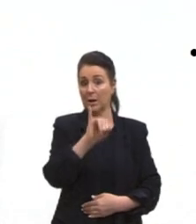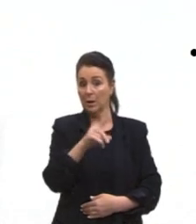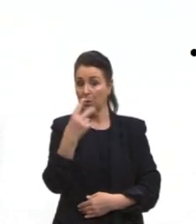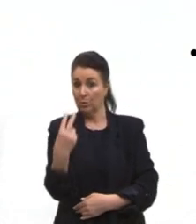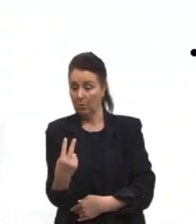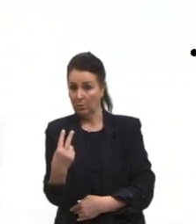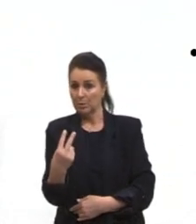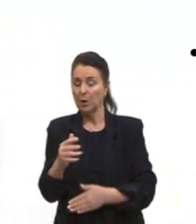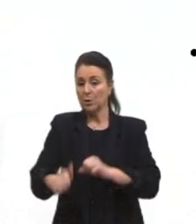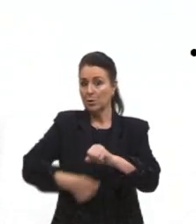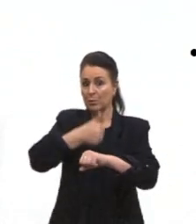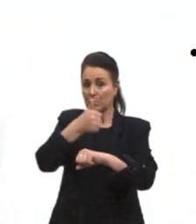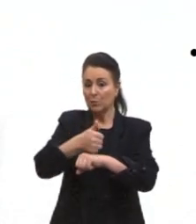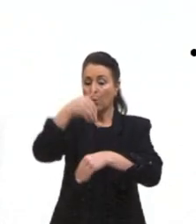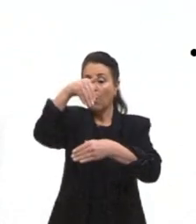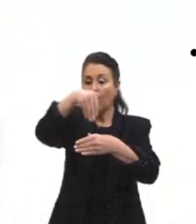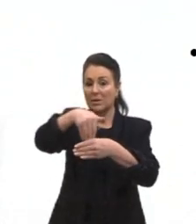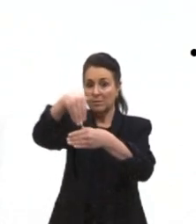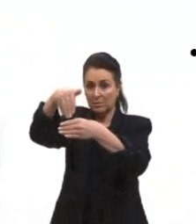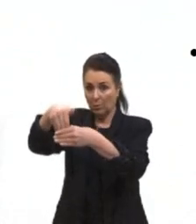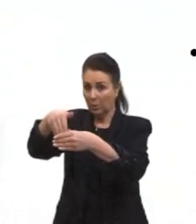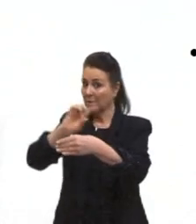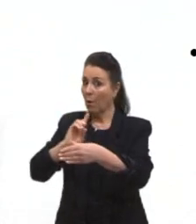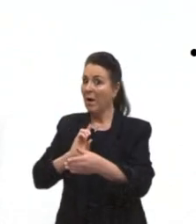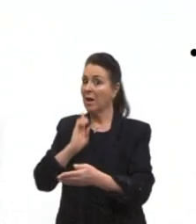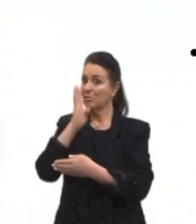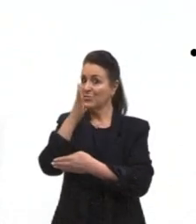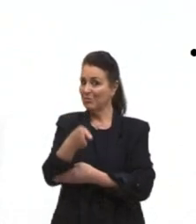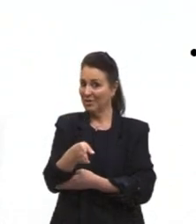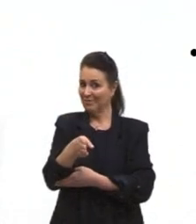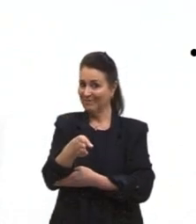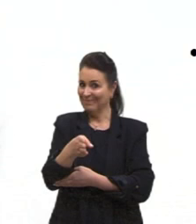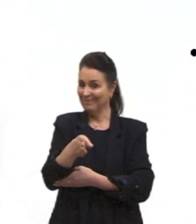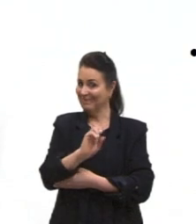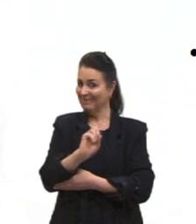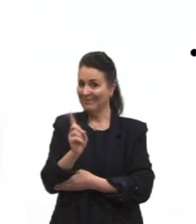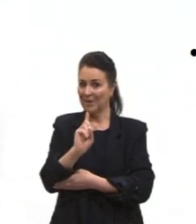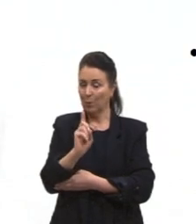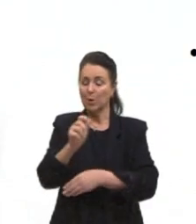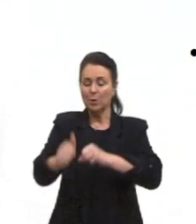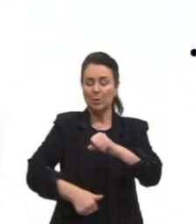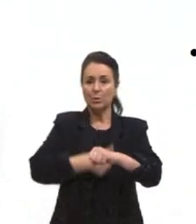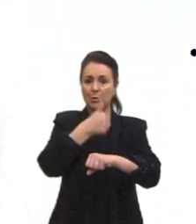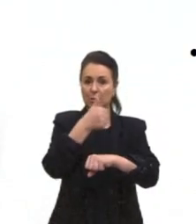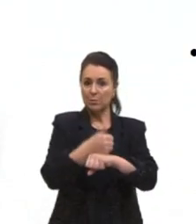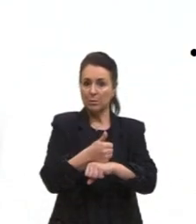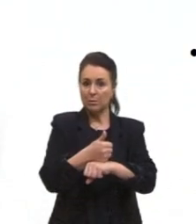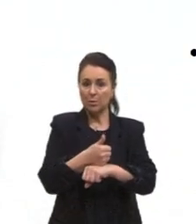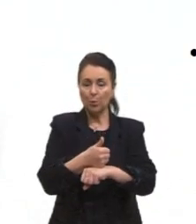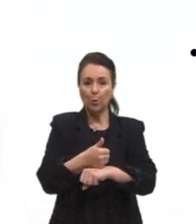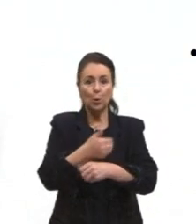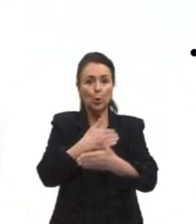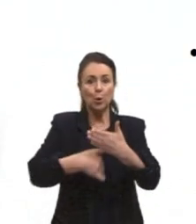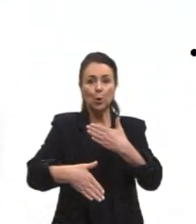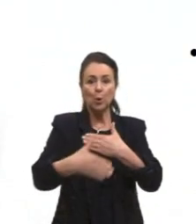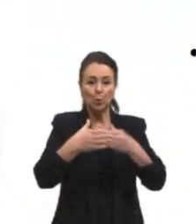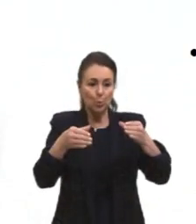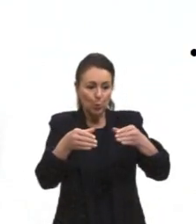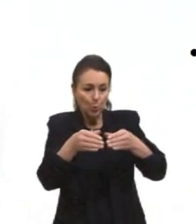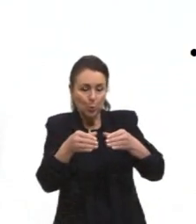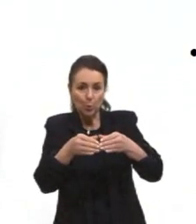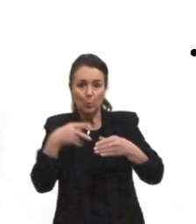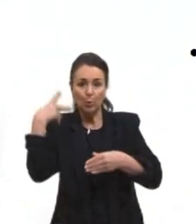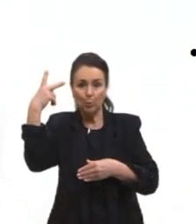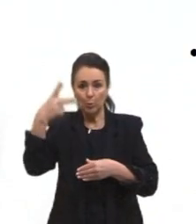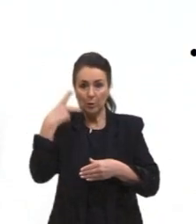indiretas Então as pessoas não votavam diretamente né e substituiu todos os partidos e substituir eles